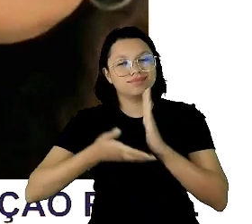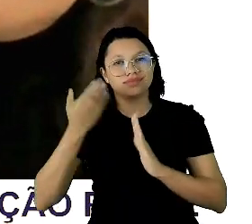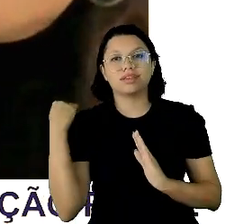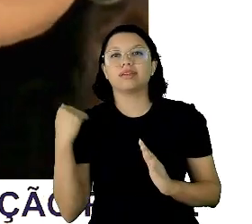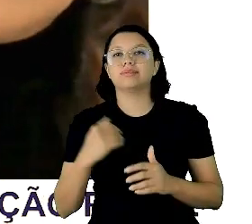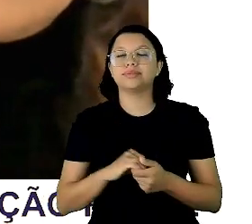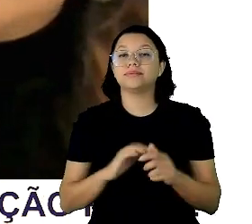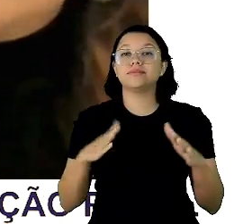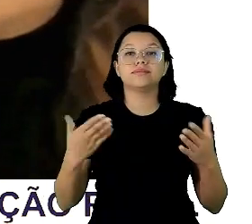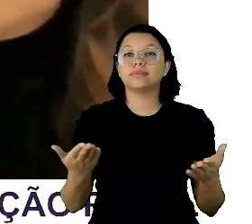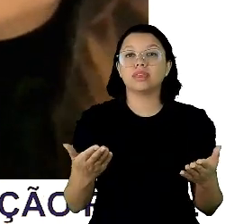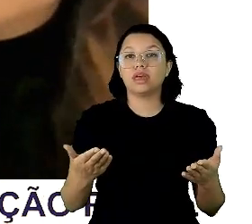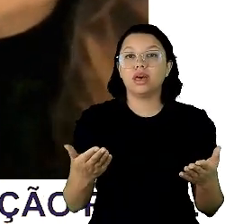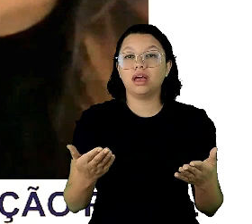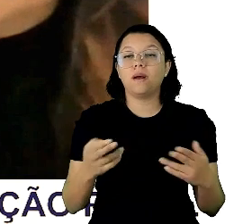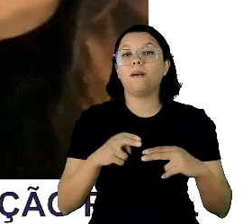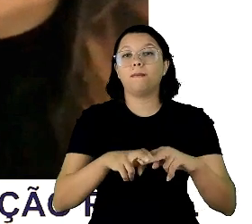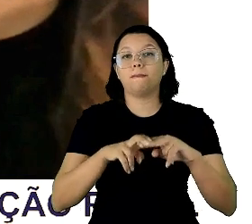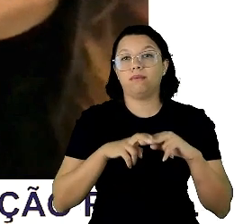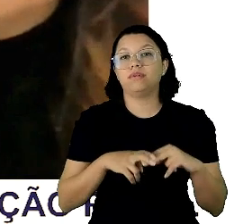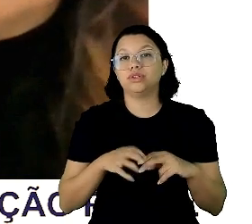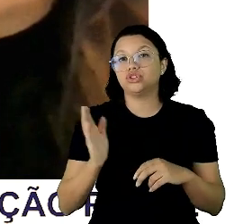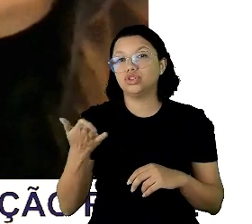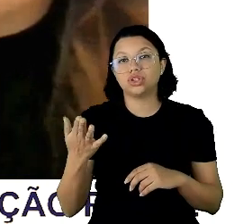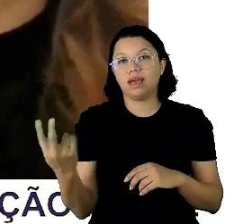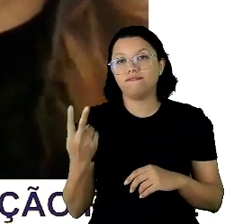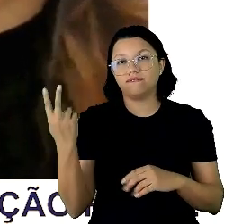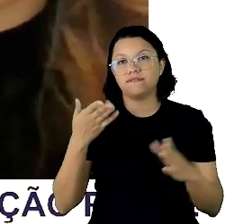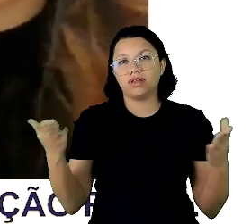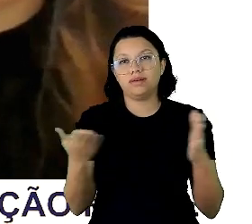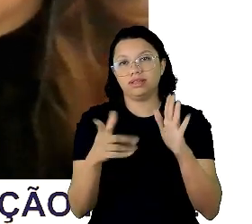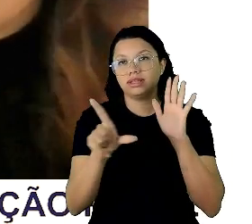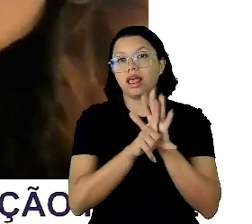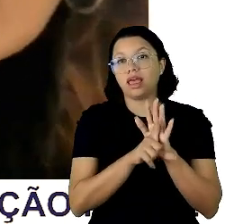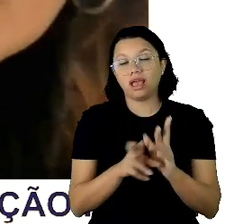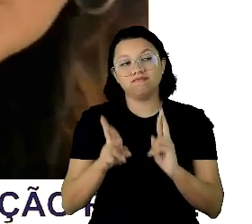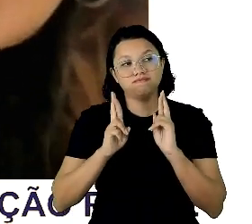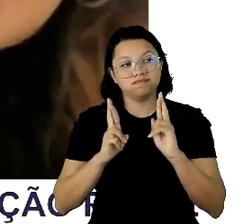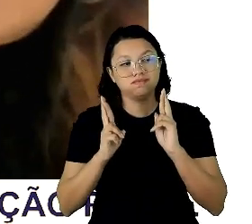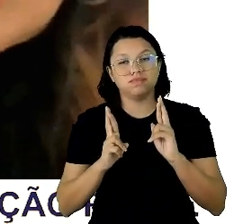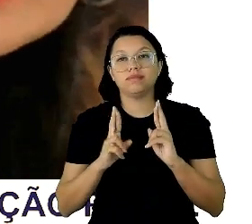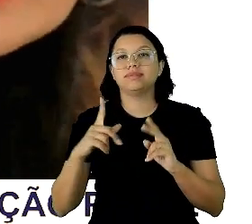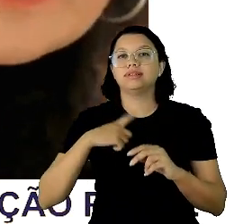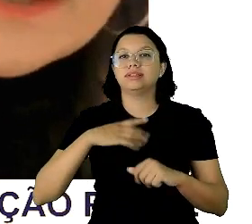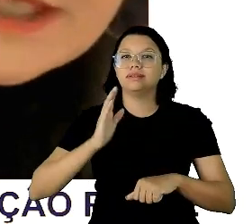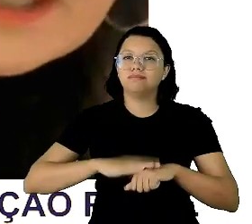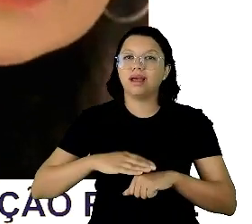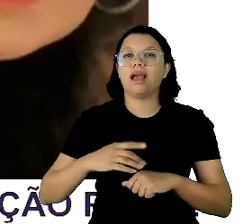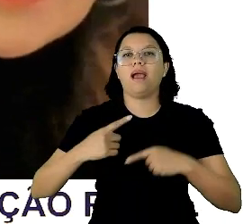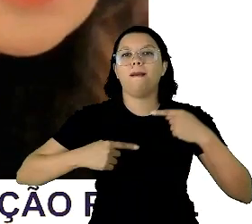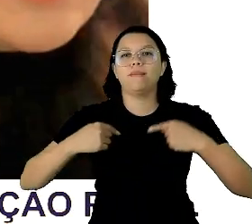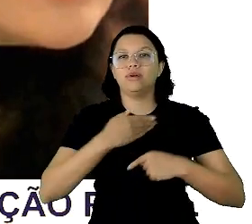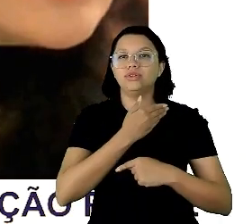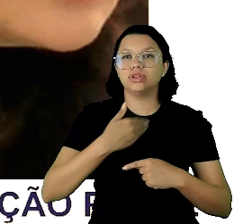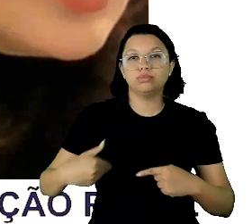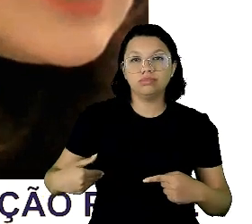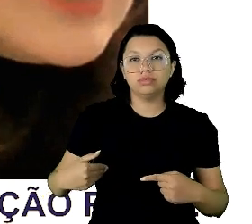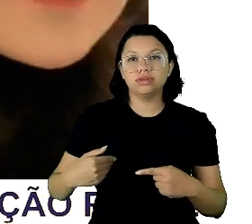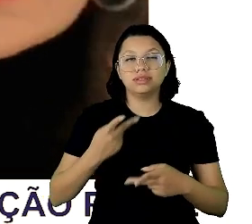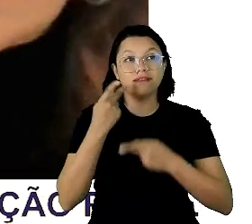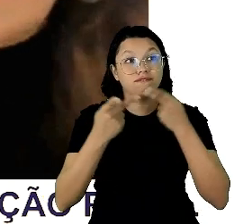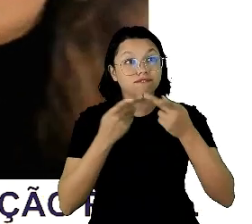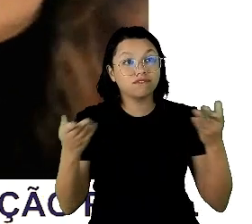Então, para isso, já está valendo essa lei. E eu espero que tenham cada vez mais políticas públicas que citem essa lei,